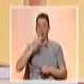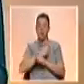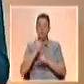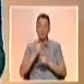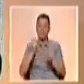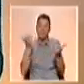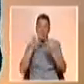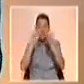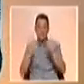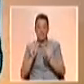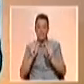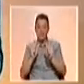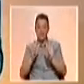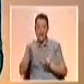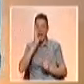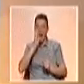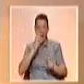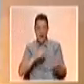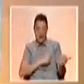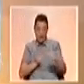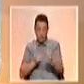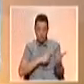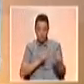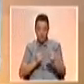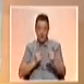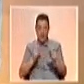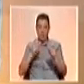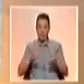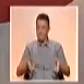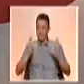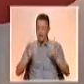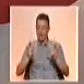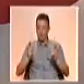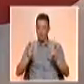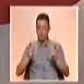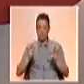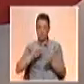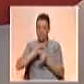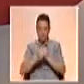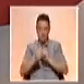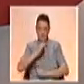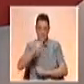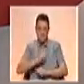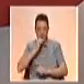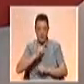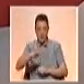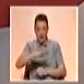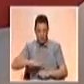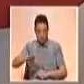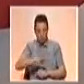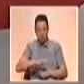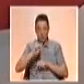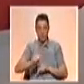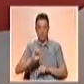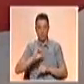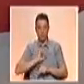rega, por metodologias desadequadas... E é um setor importantíssimo, porque nós dependemos da agricultura,